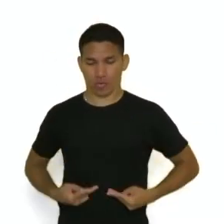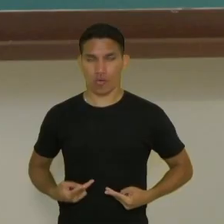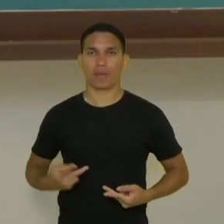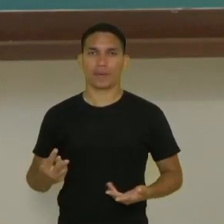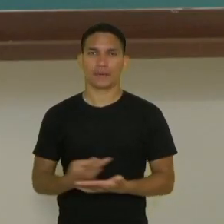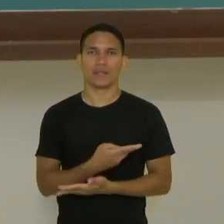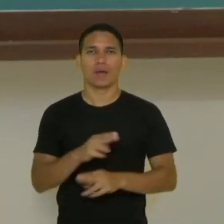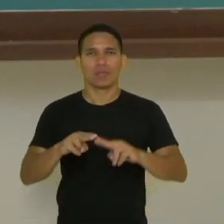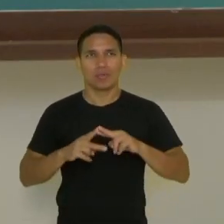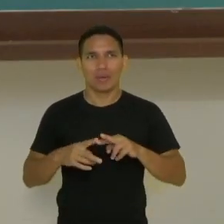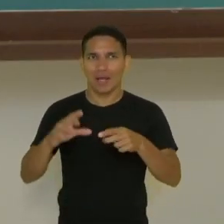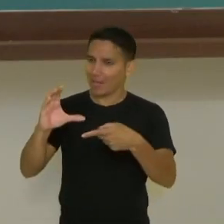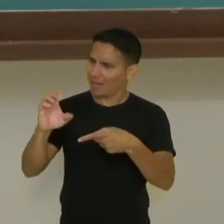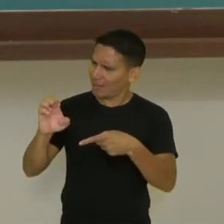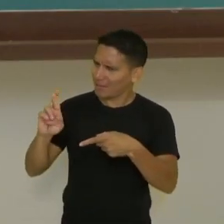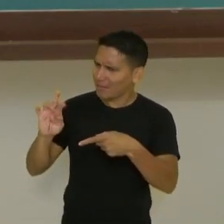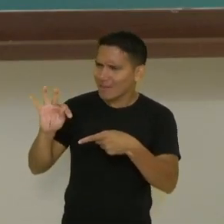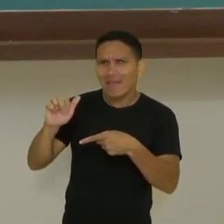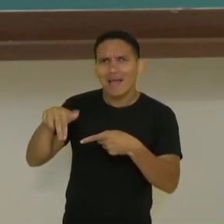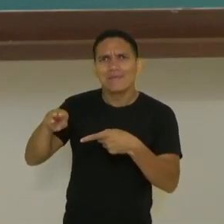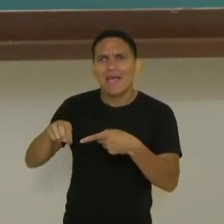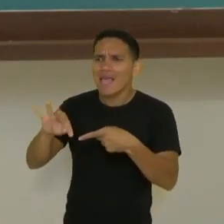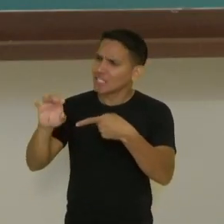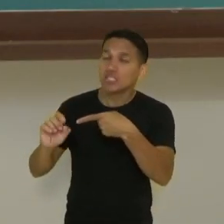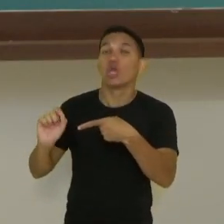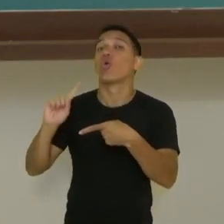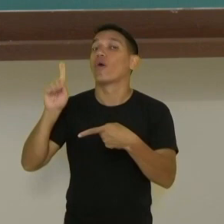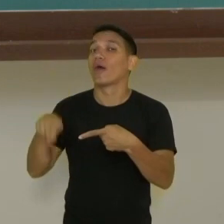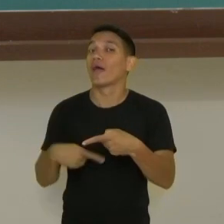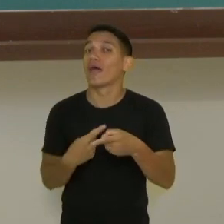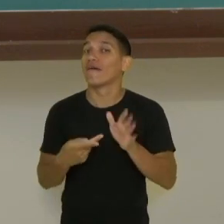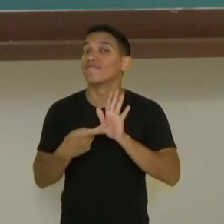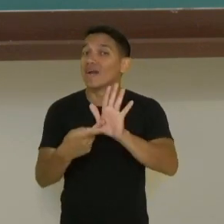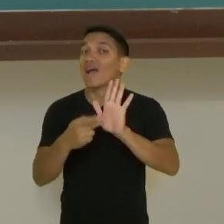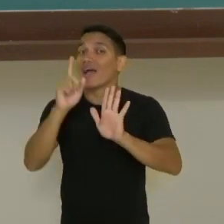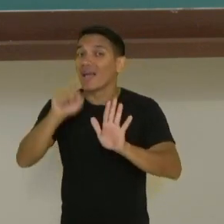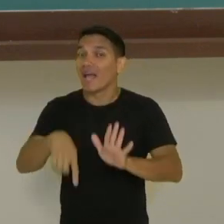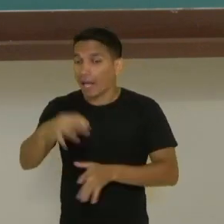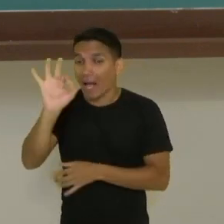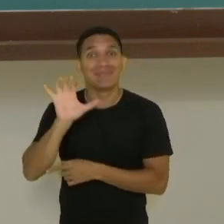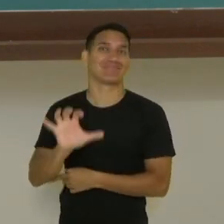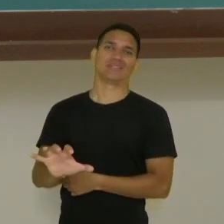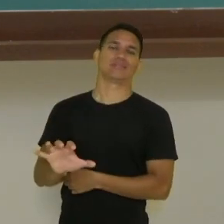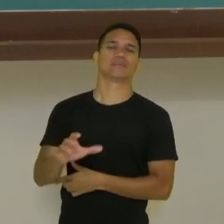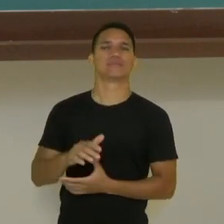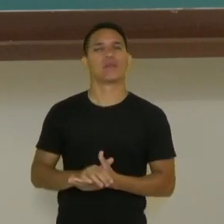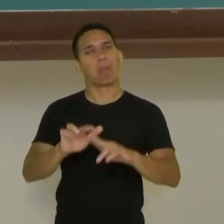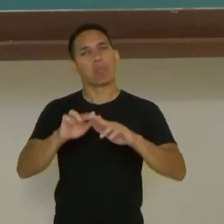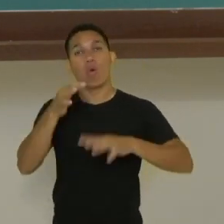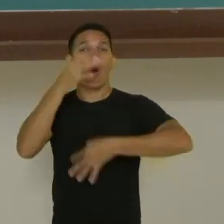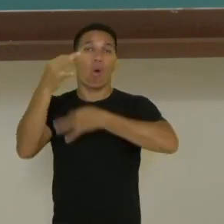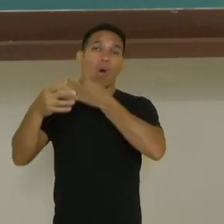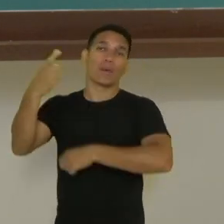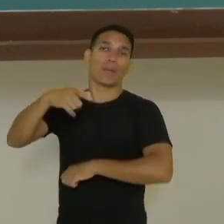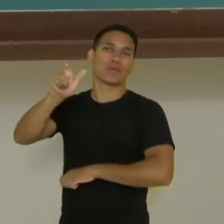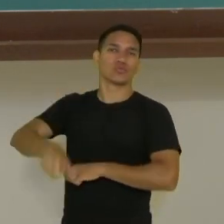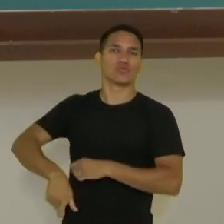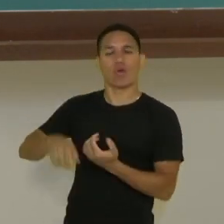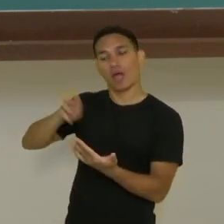caso, a palavra certamente indica uma afirmação. Então, a opinião do leitor através de